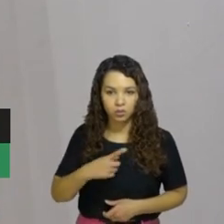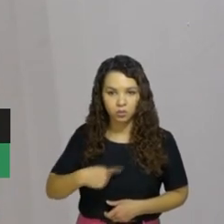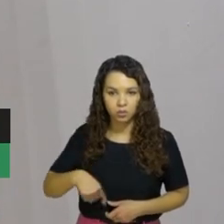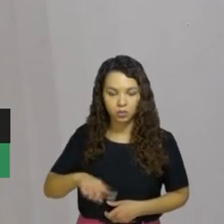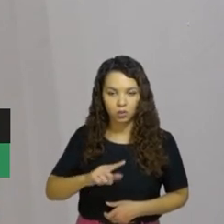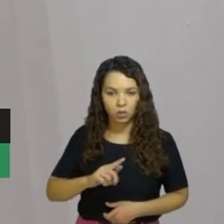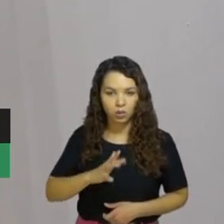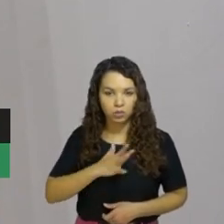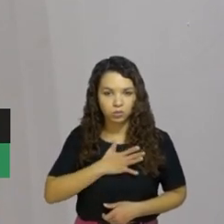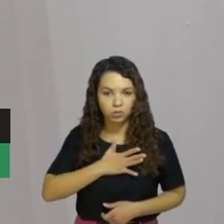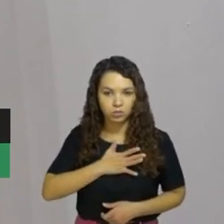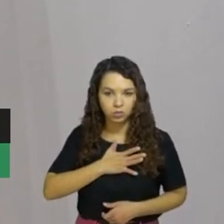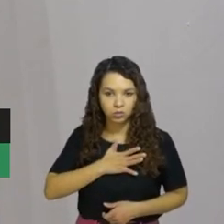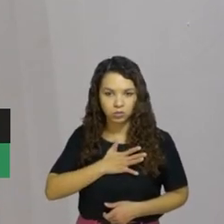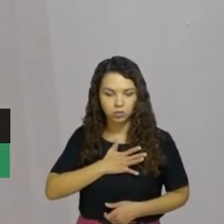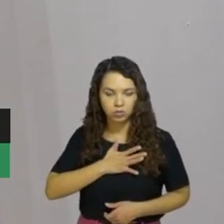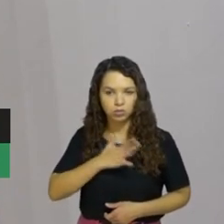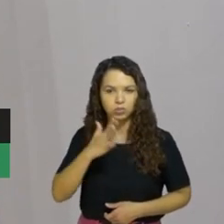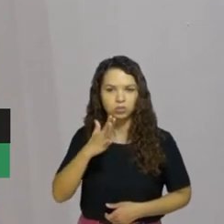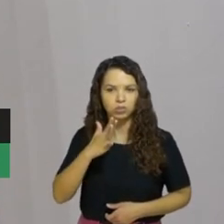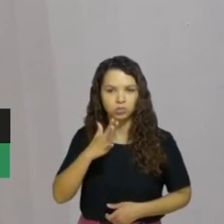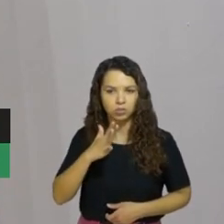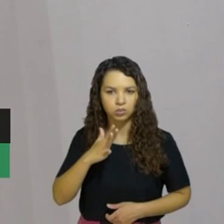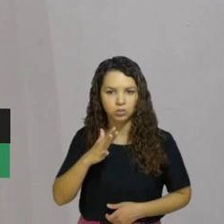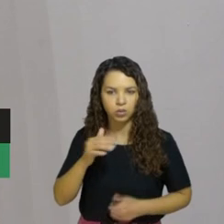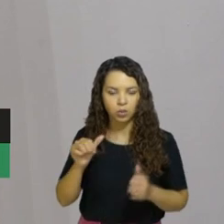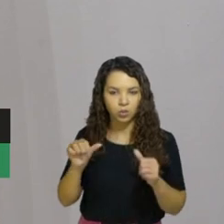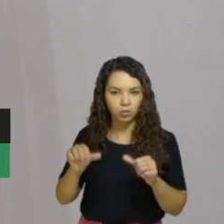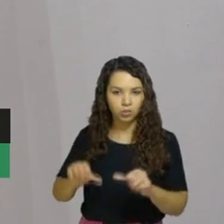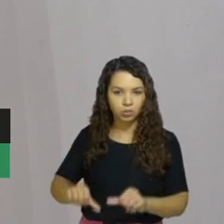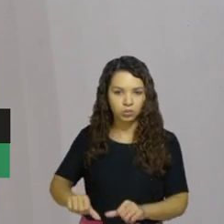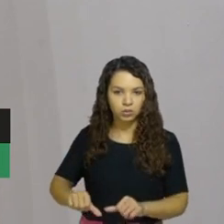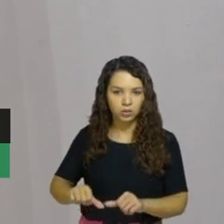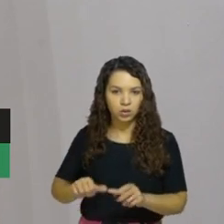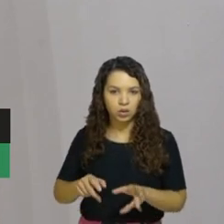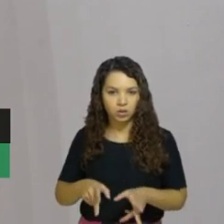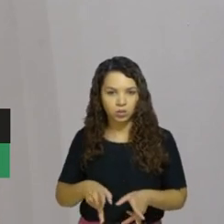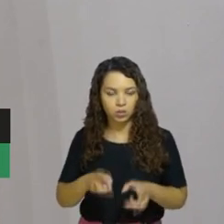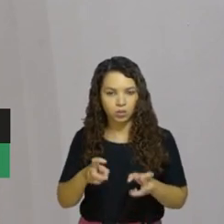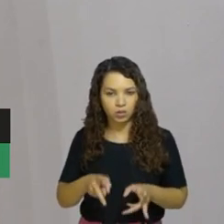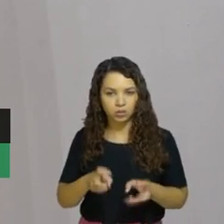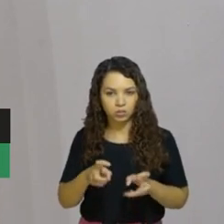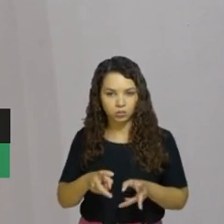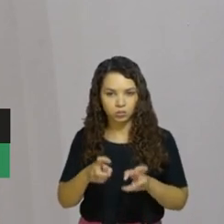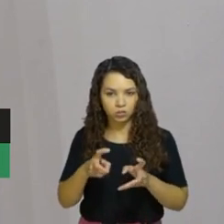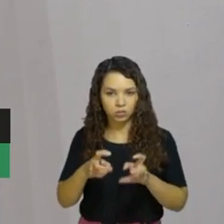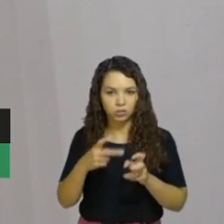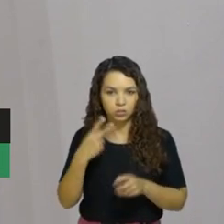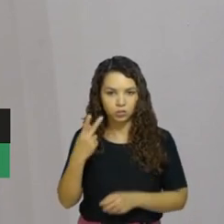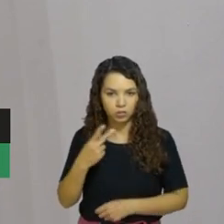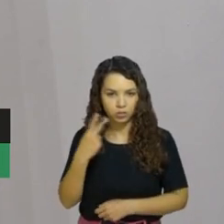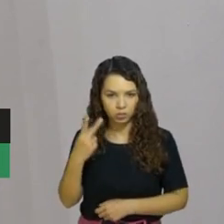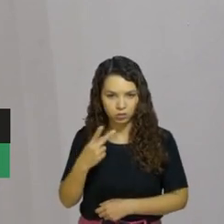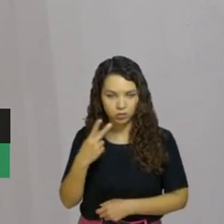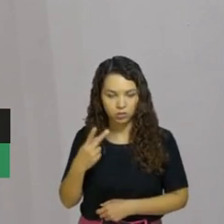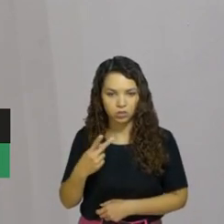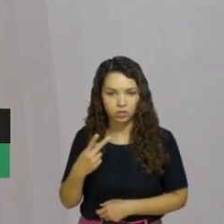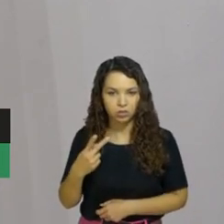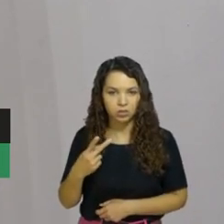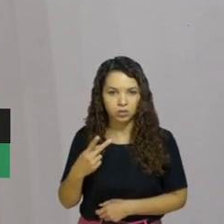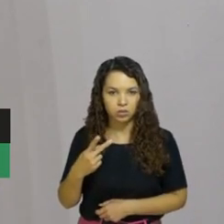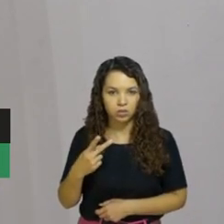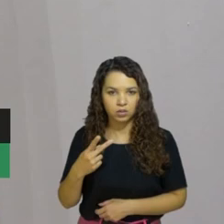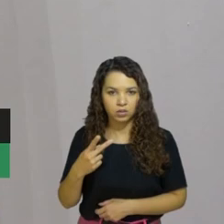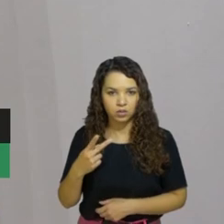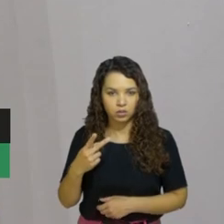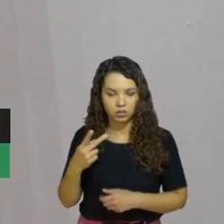repugnante do que a exploração política da tragédia